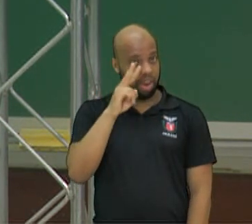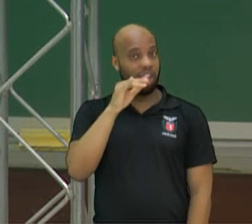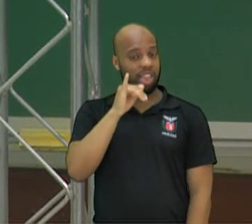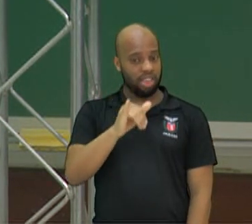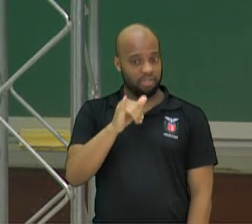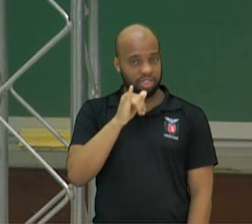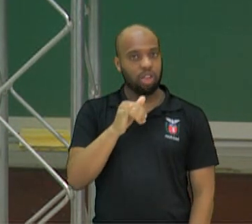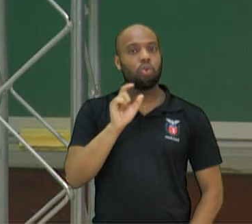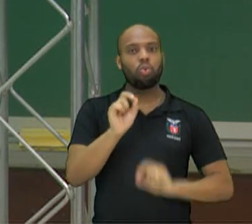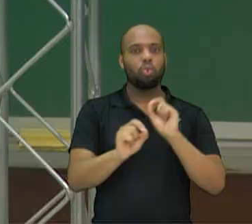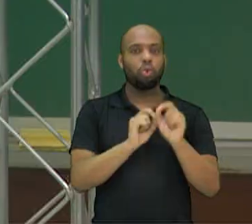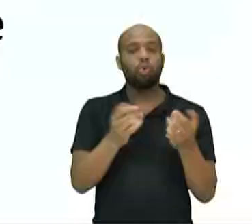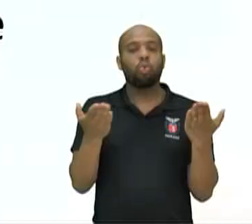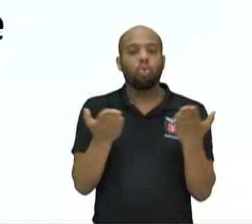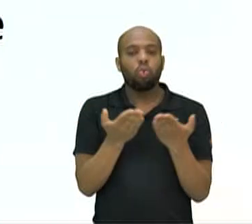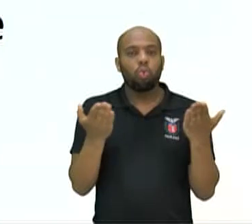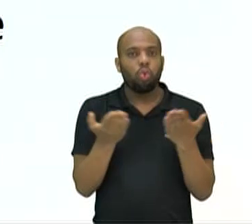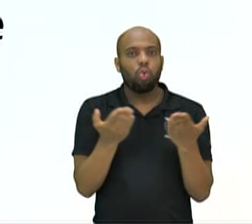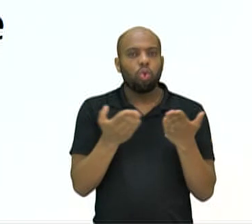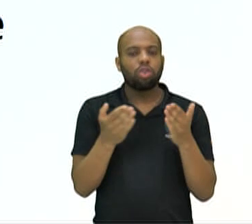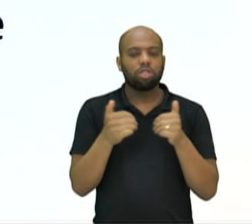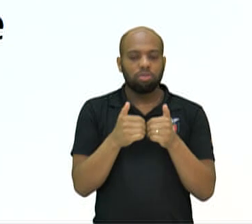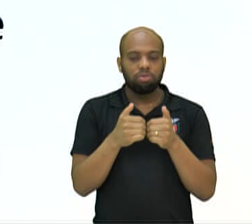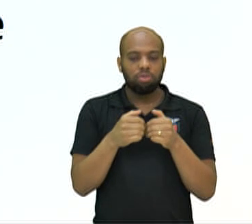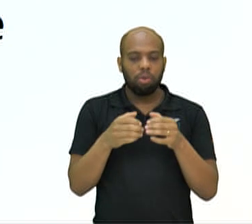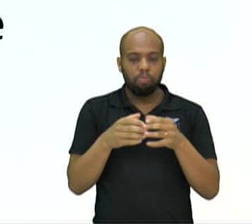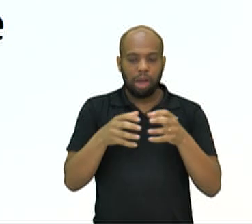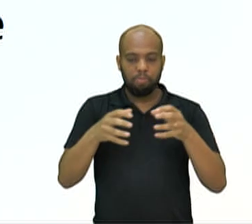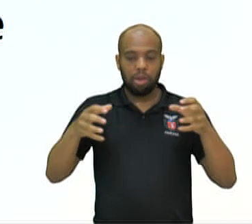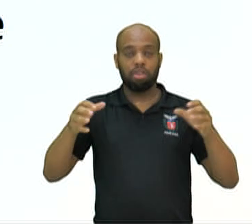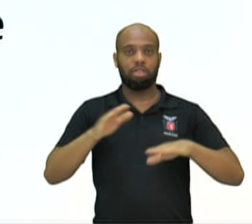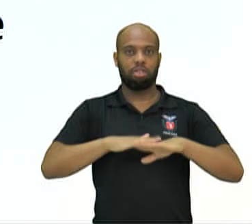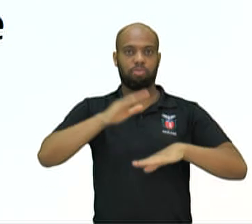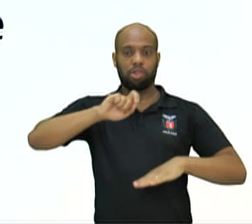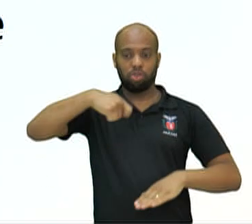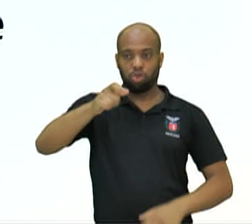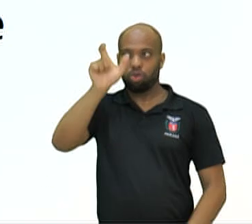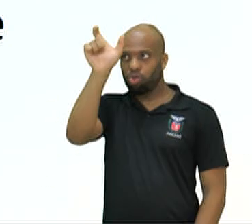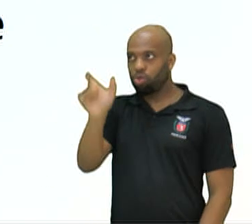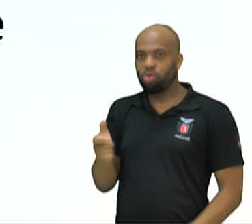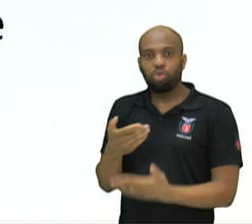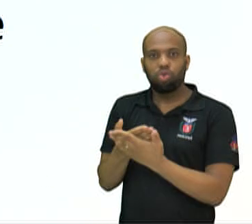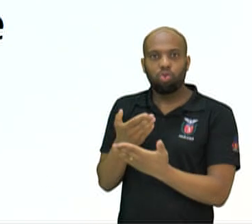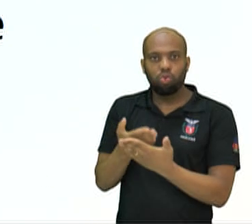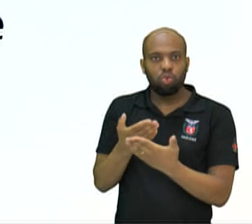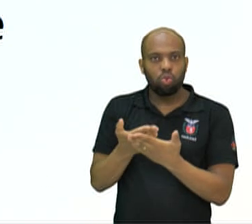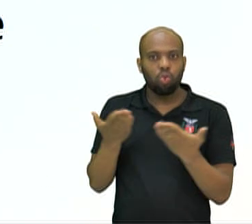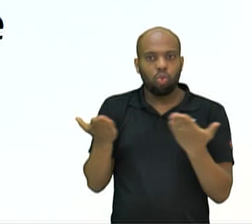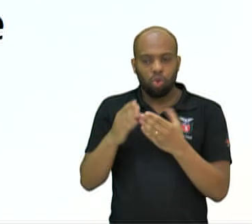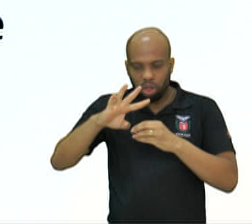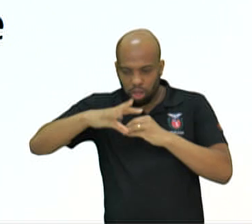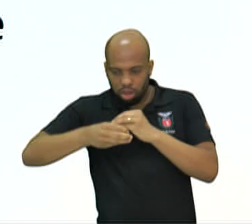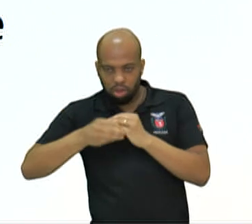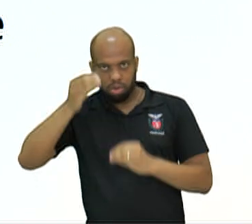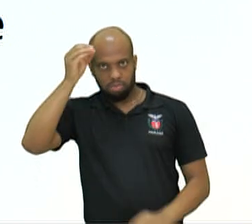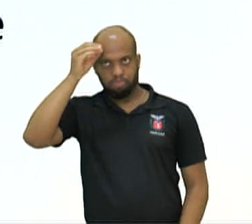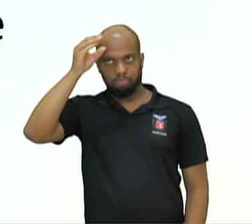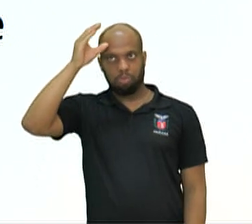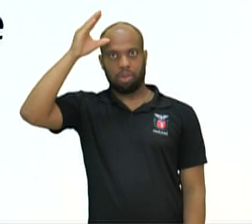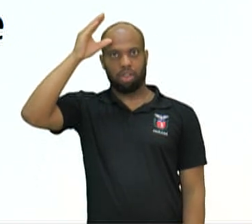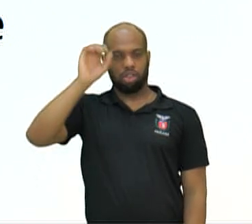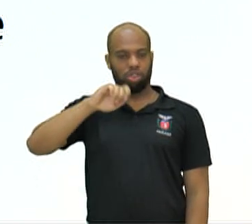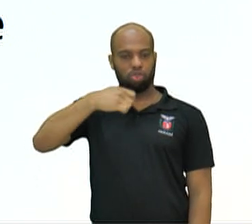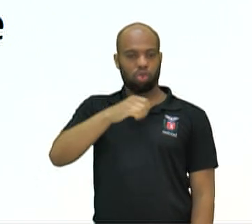aula de hoje ampliamos um pouco mais nosso estudo sobre sujeitos, vocativo e aposto. Lembrando